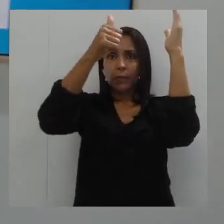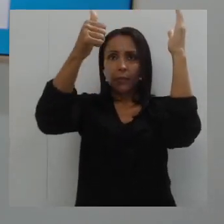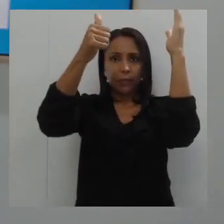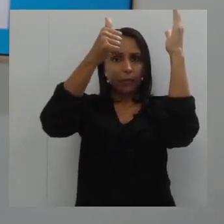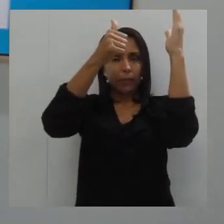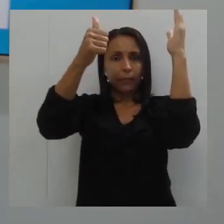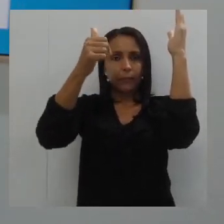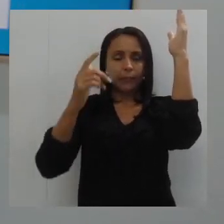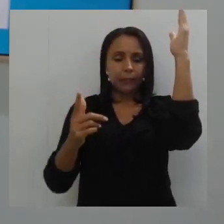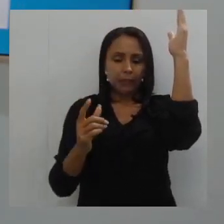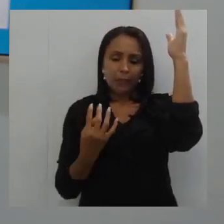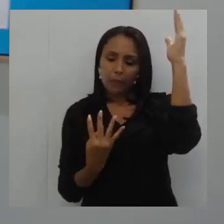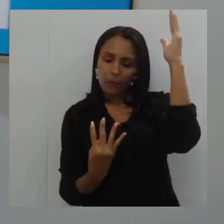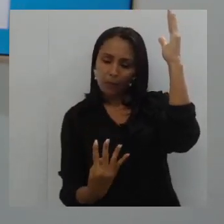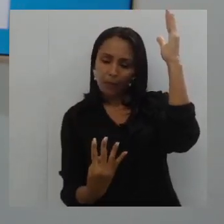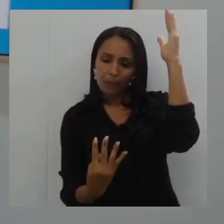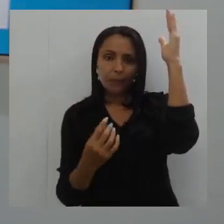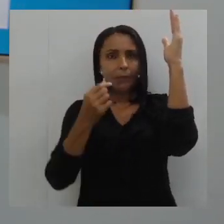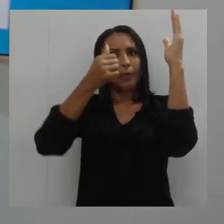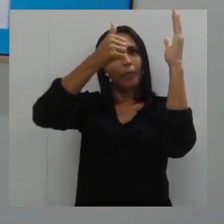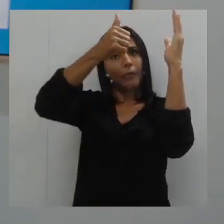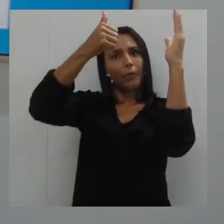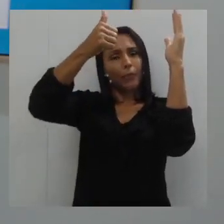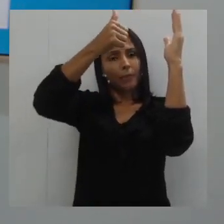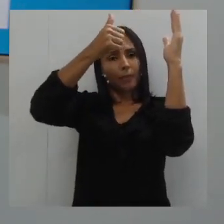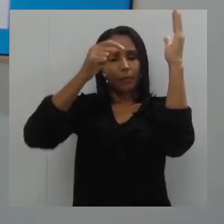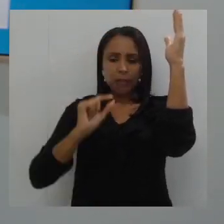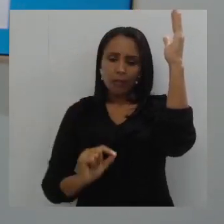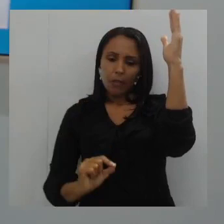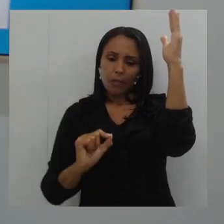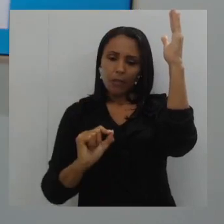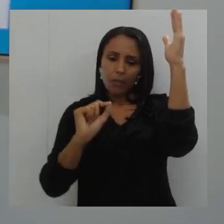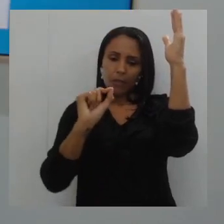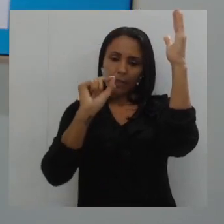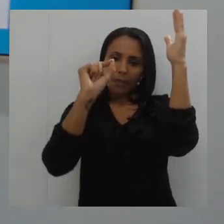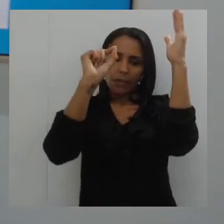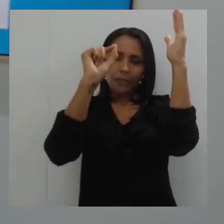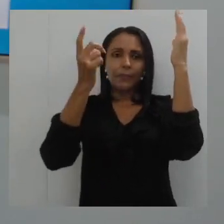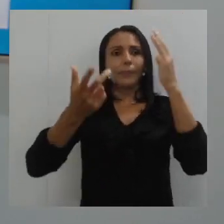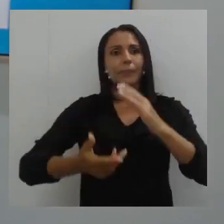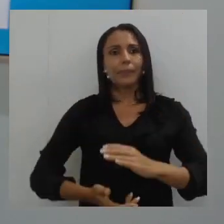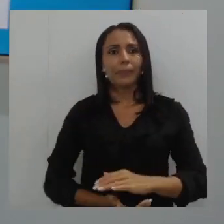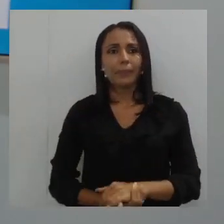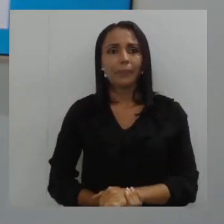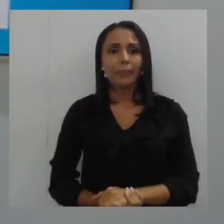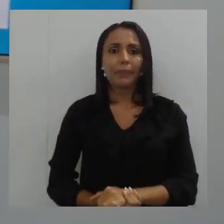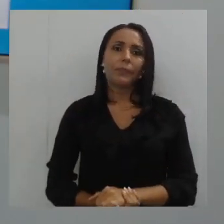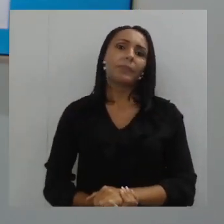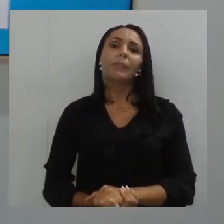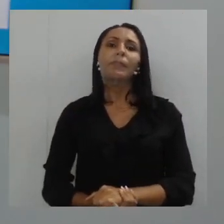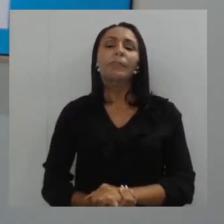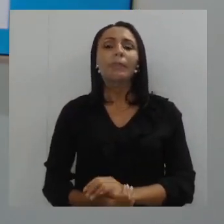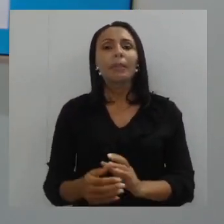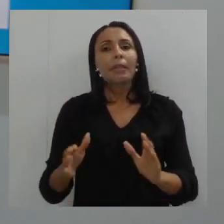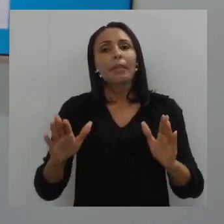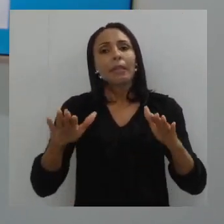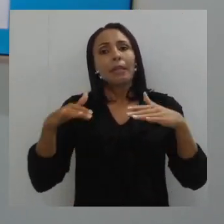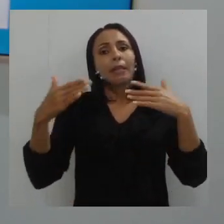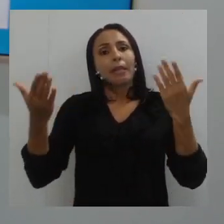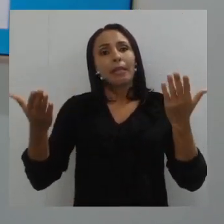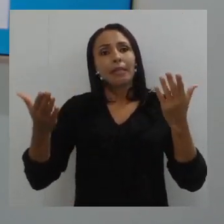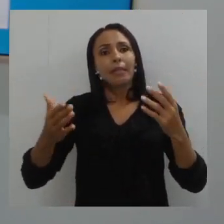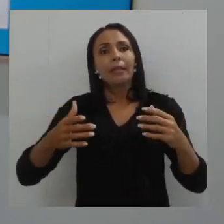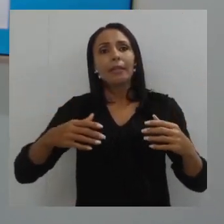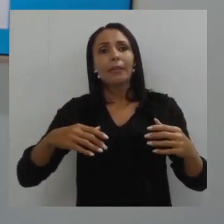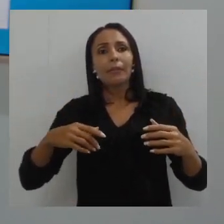tenho o ponto 4 e o ponto 11. Eles estão lá colocados. Então, na parte de cima, eu